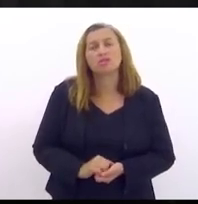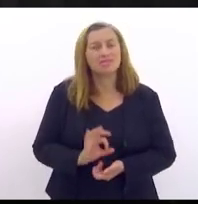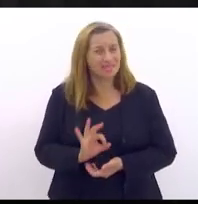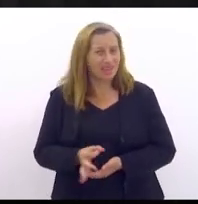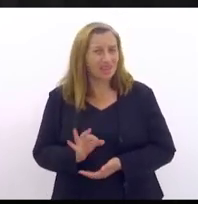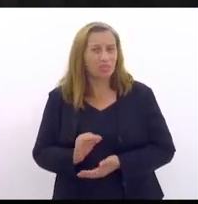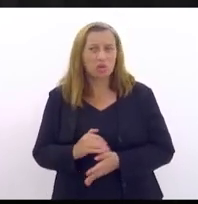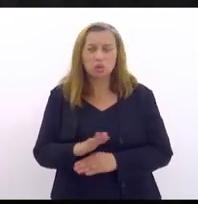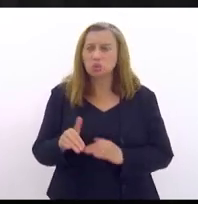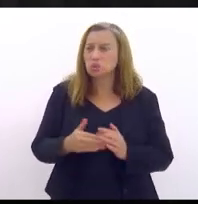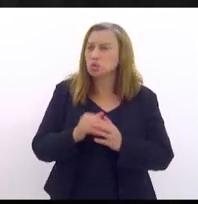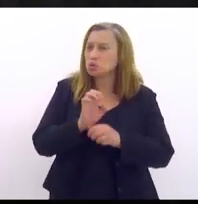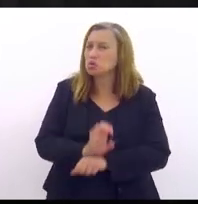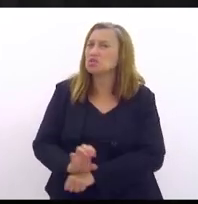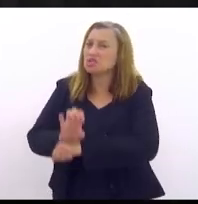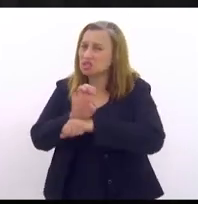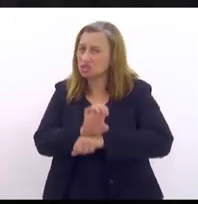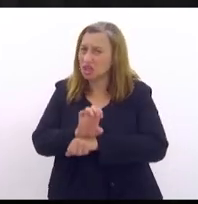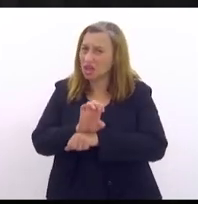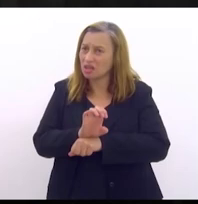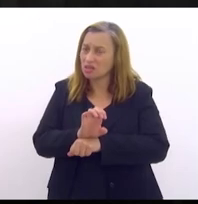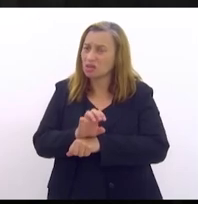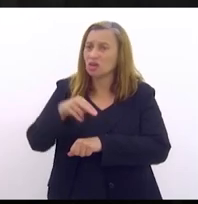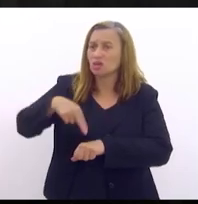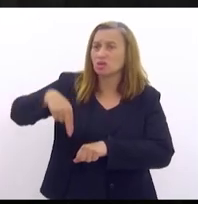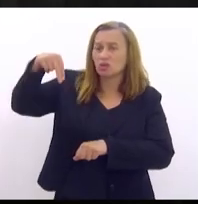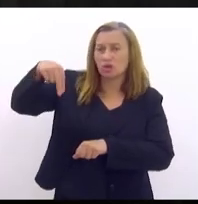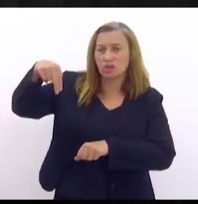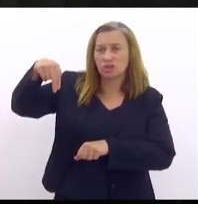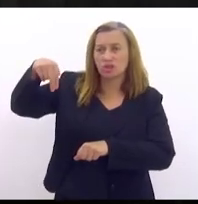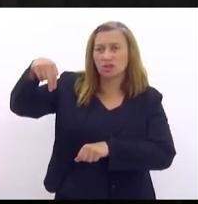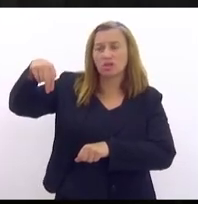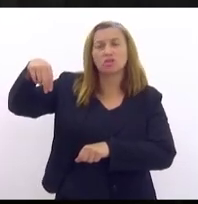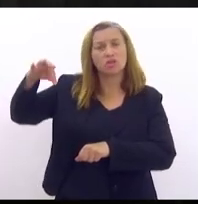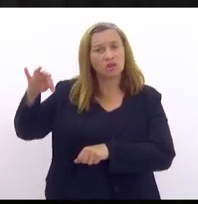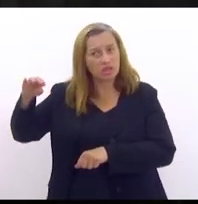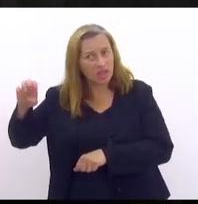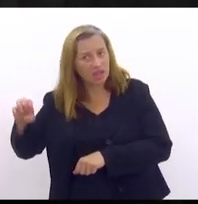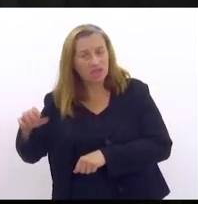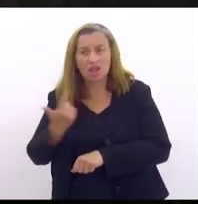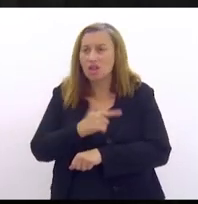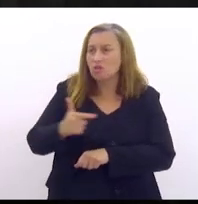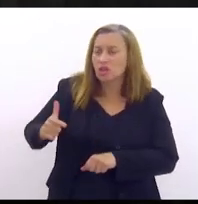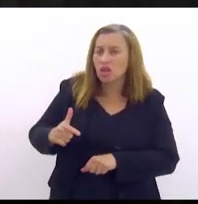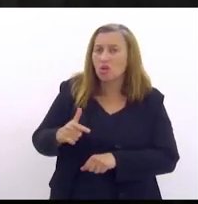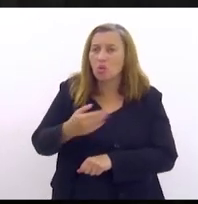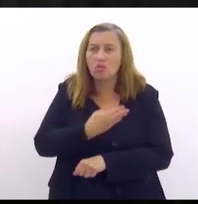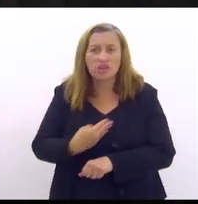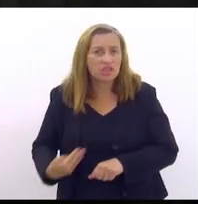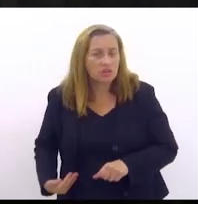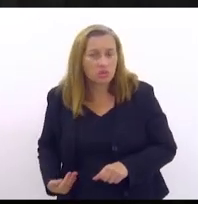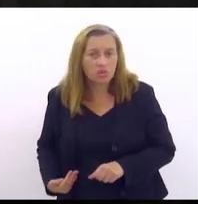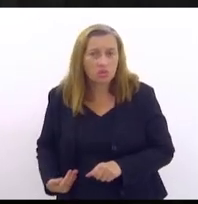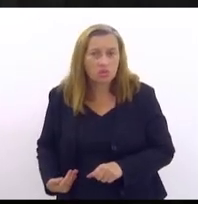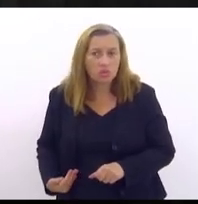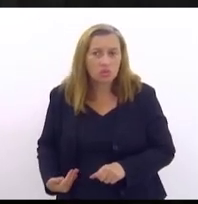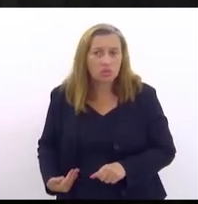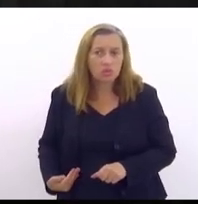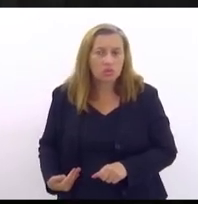seguramente, todos os estados do Norte e Nordeste. Não tem governador